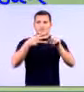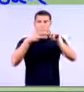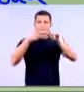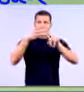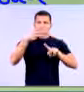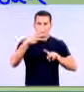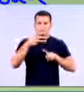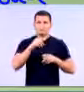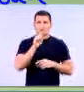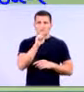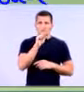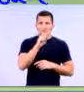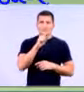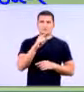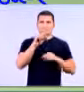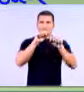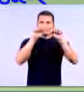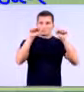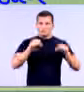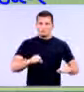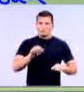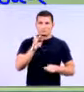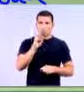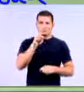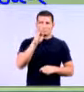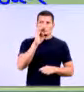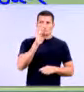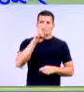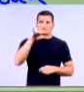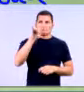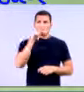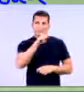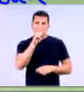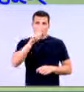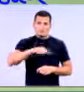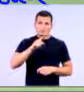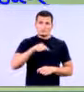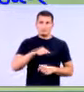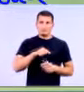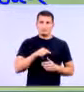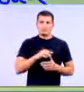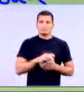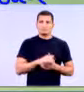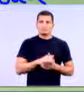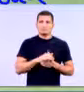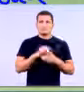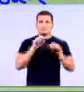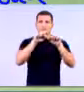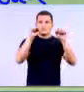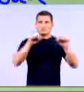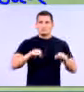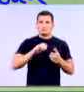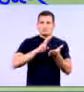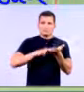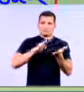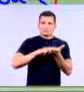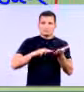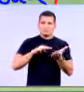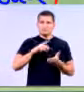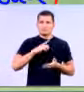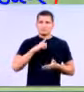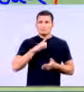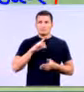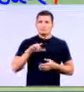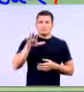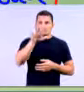Portanto, esse sistema de tutoria, ele é o sistema metodológico que engloba essas